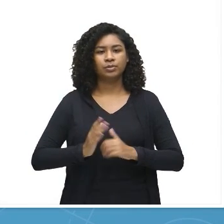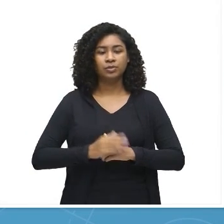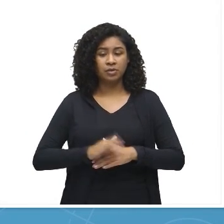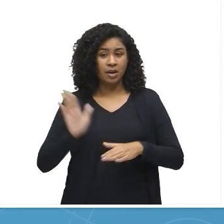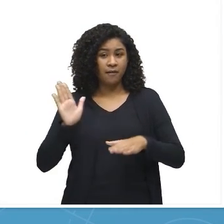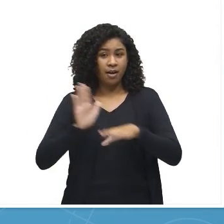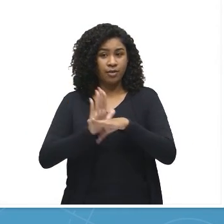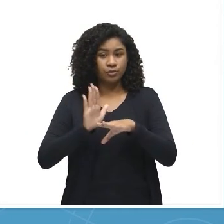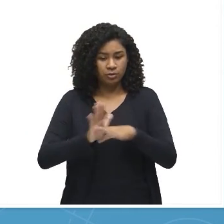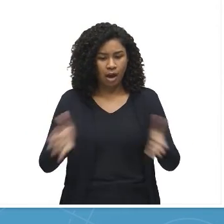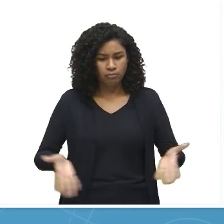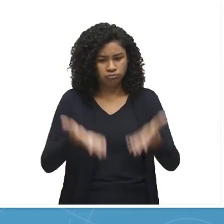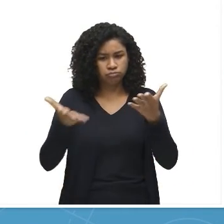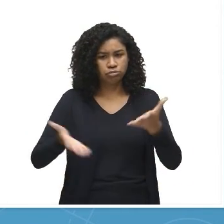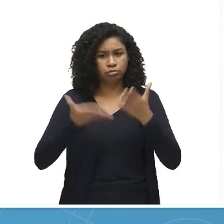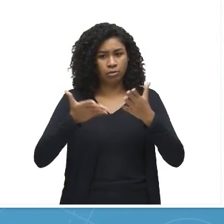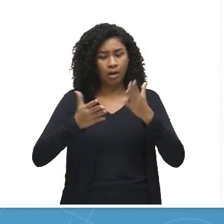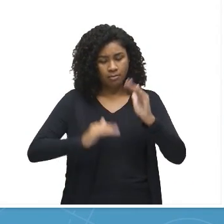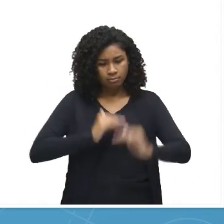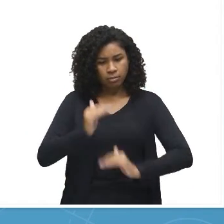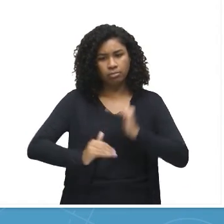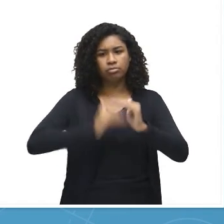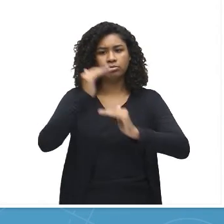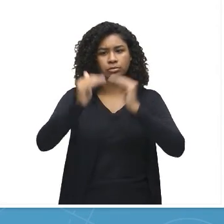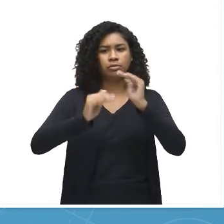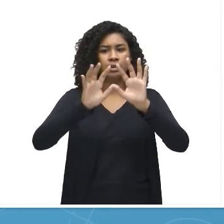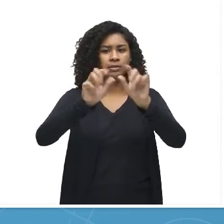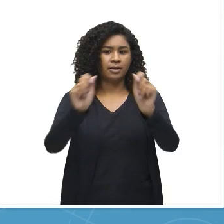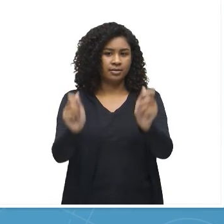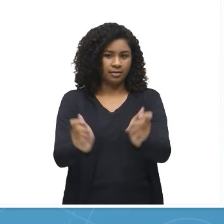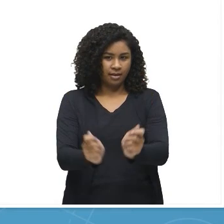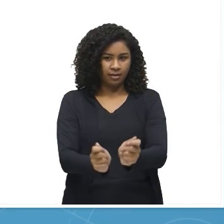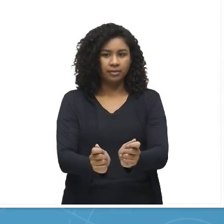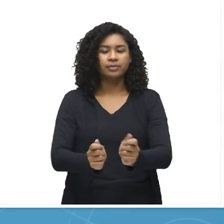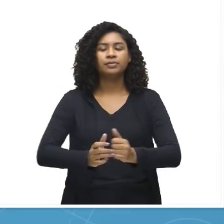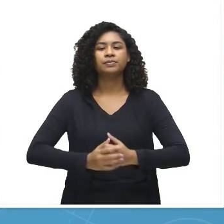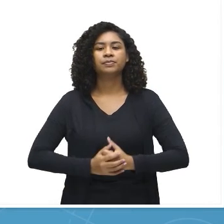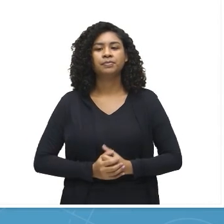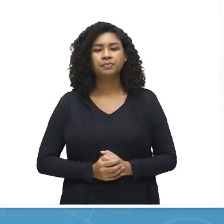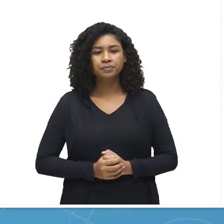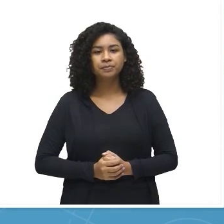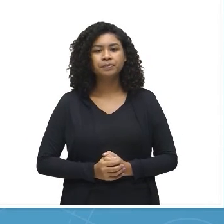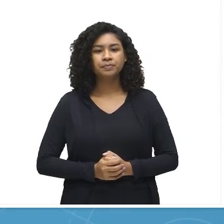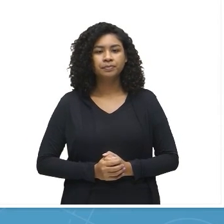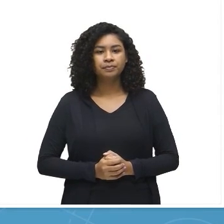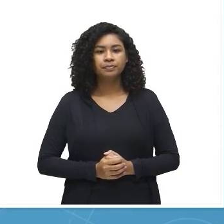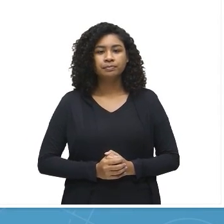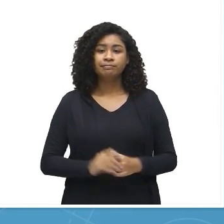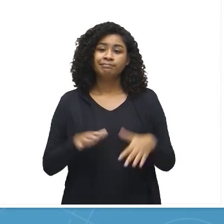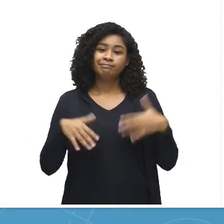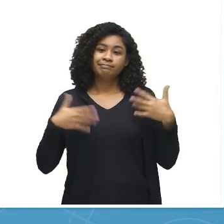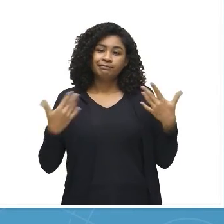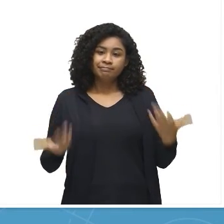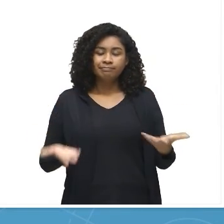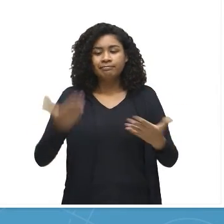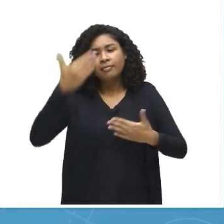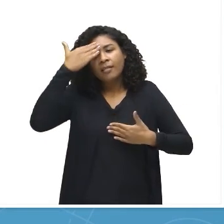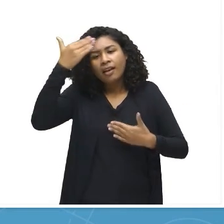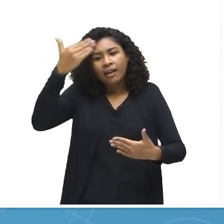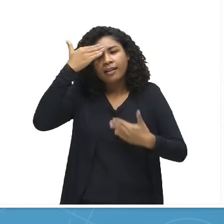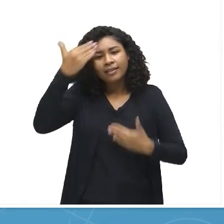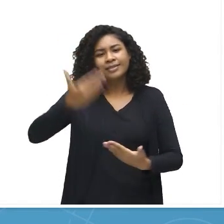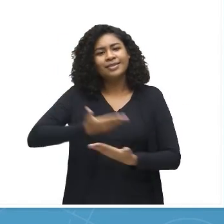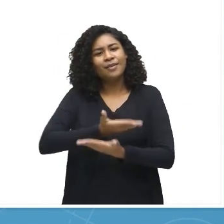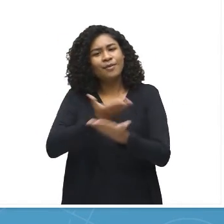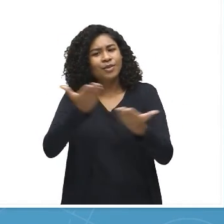nesse momento que a gente chama de Renascimento carolíngio, né? Então, gente, eu queria aqui